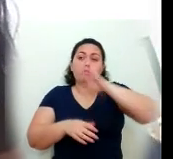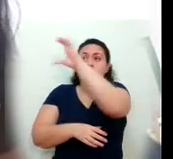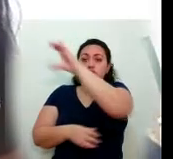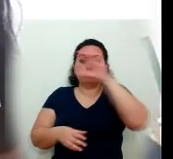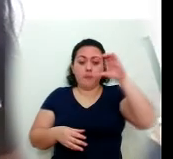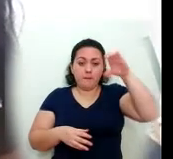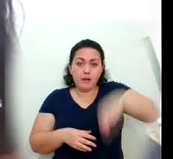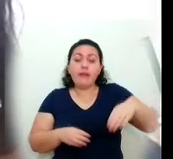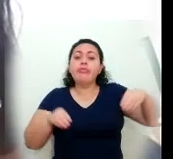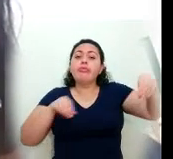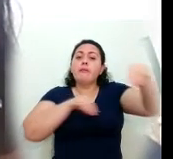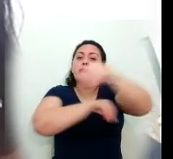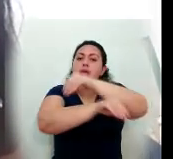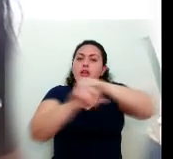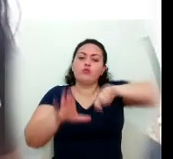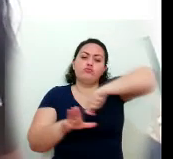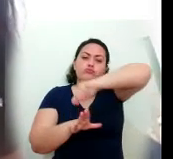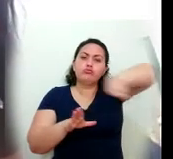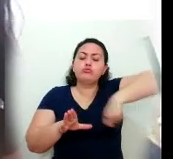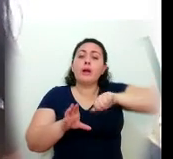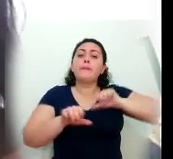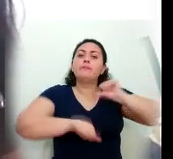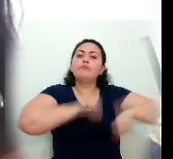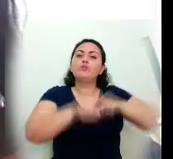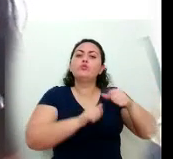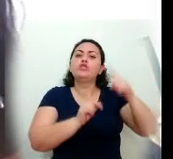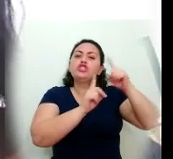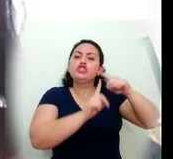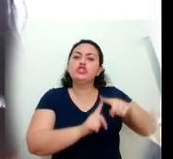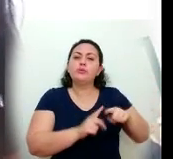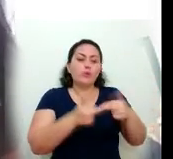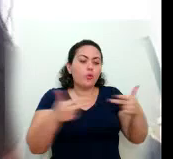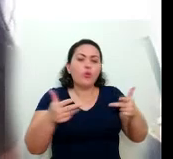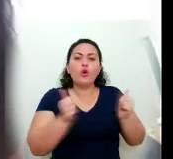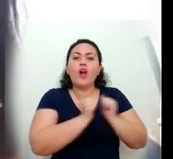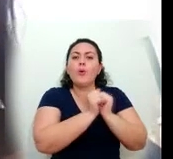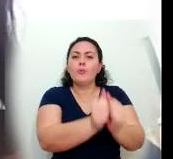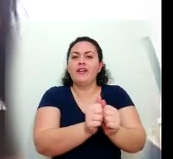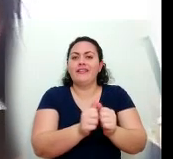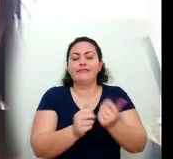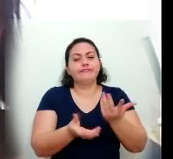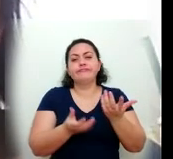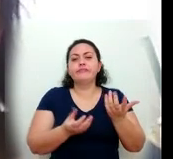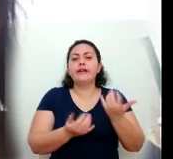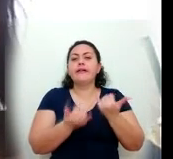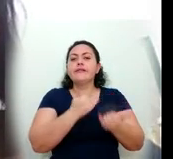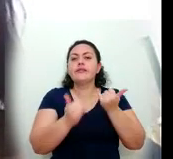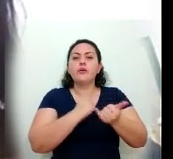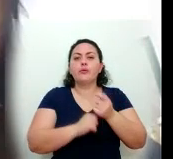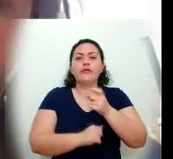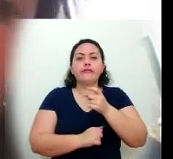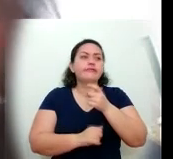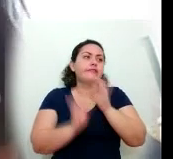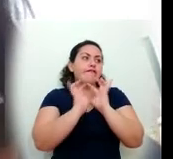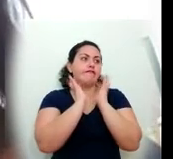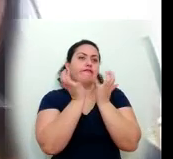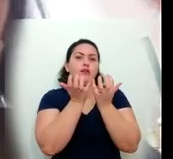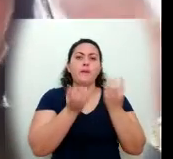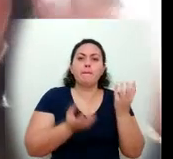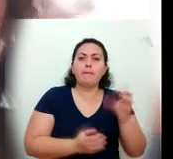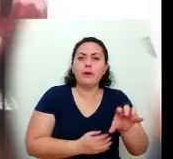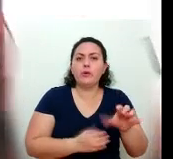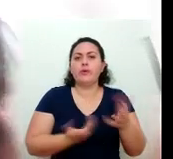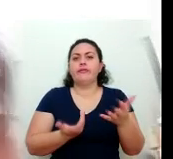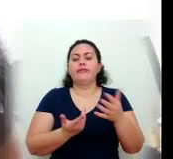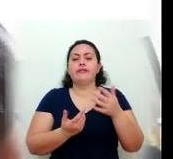que vai, né, descongelar e fazer. E aí pode ir sempre mudando o acompanhamento, né? Acrescentando uma verdura que não tinha posto da